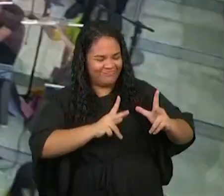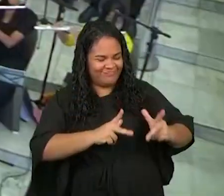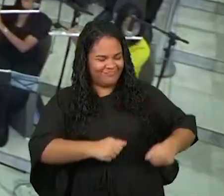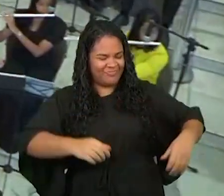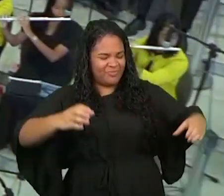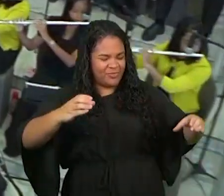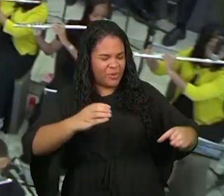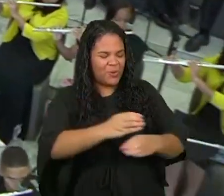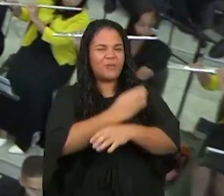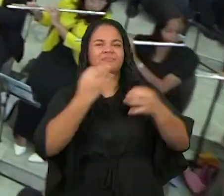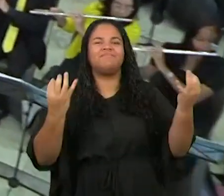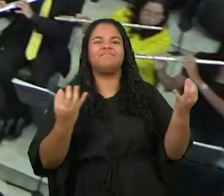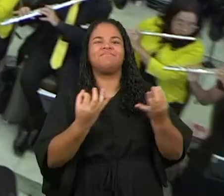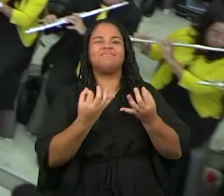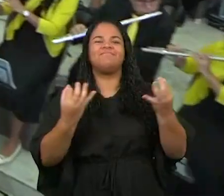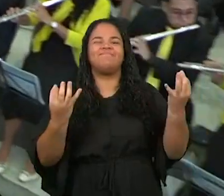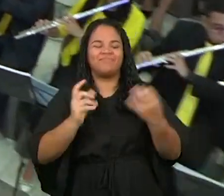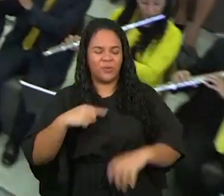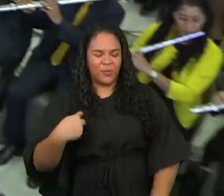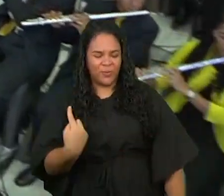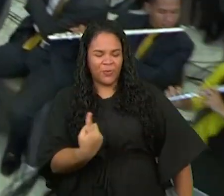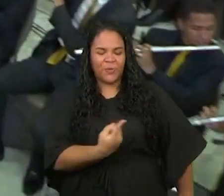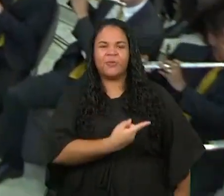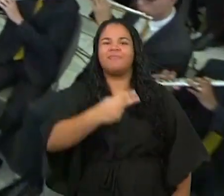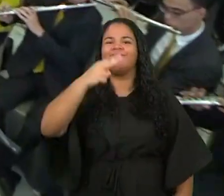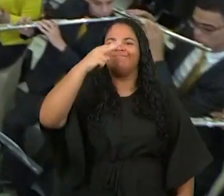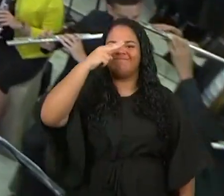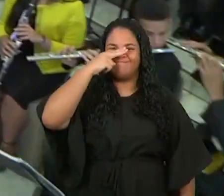Torna, Senhor, algo mais que a neve,